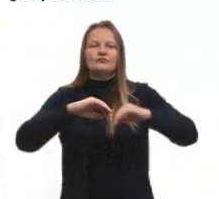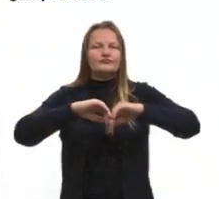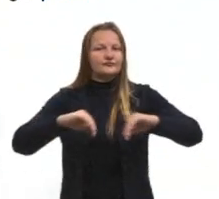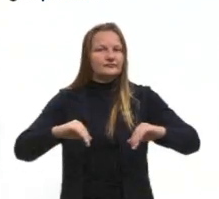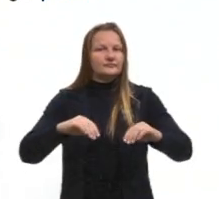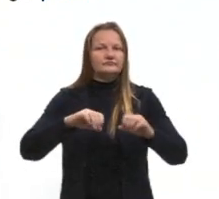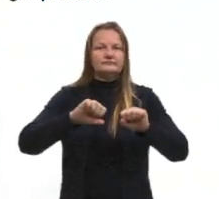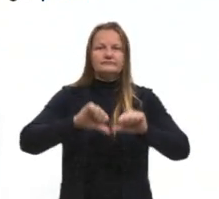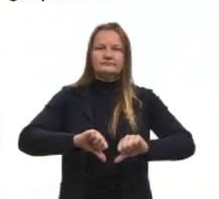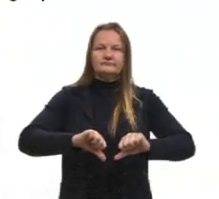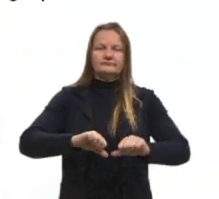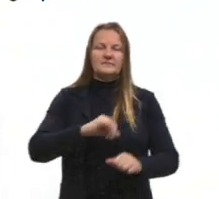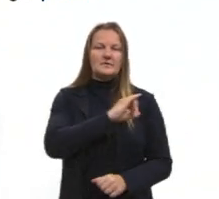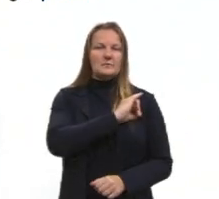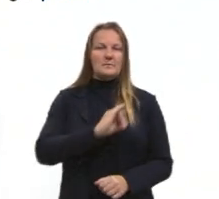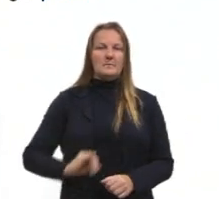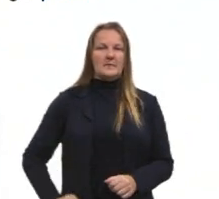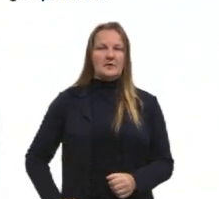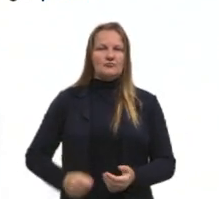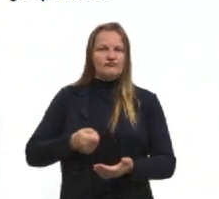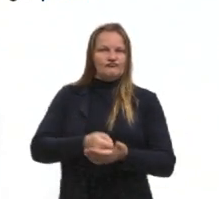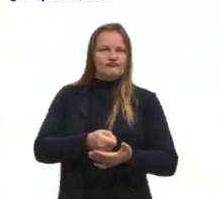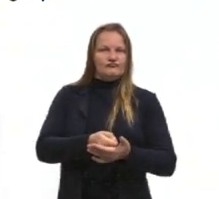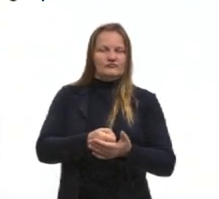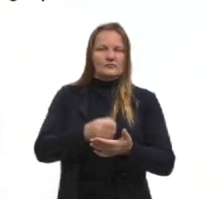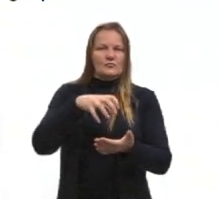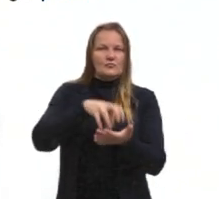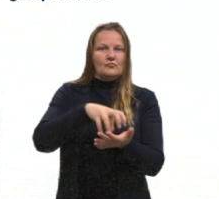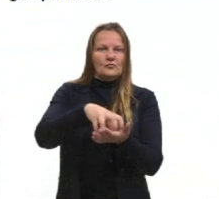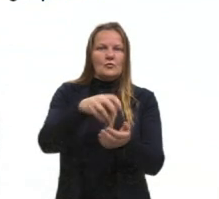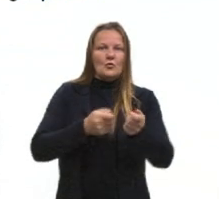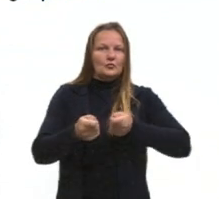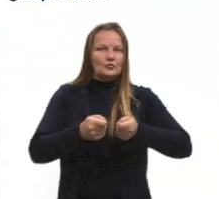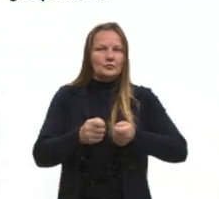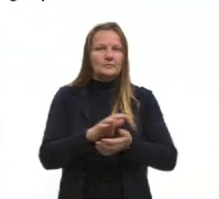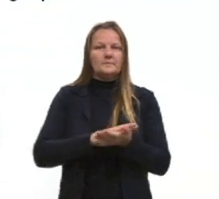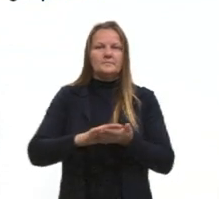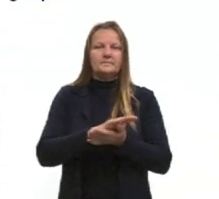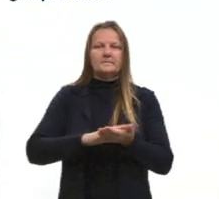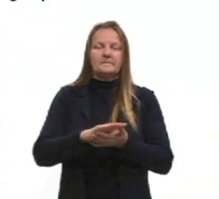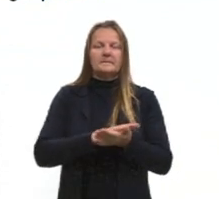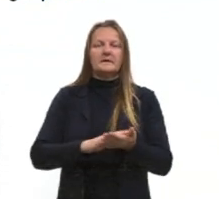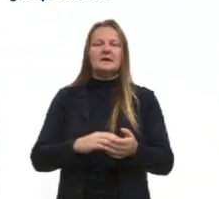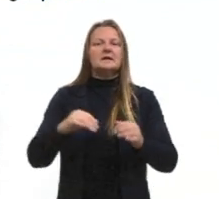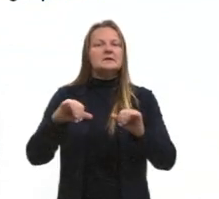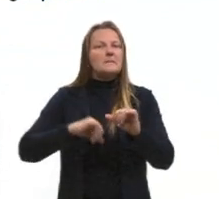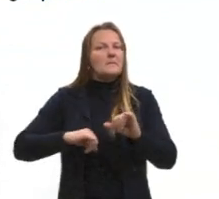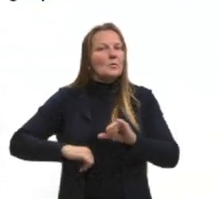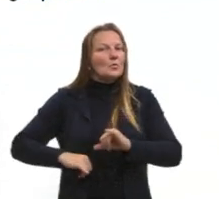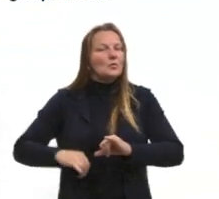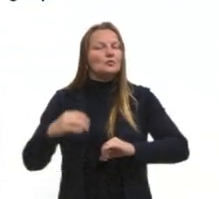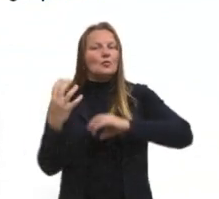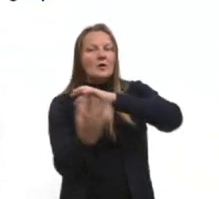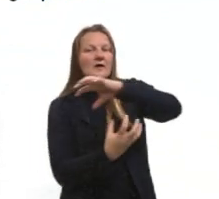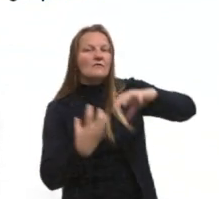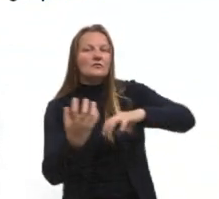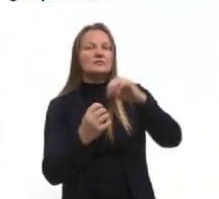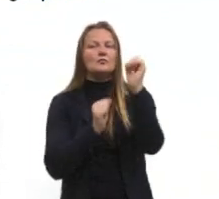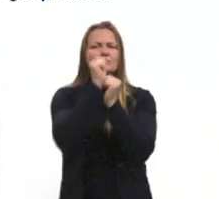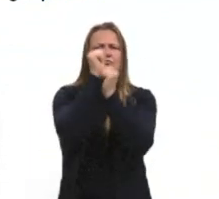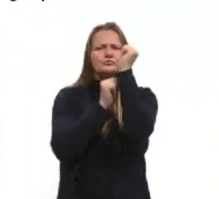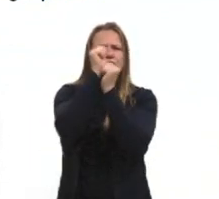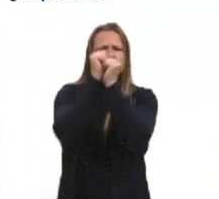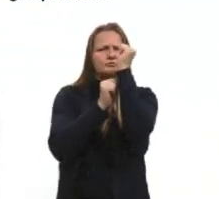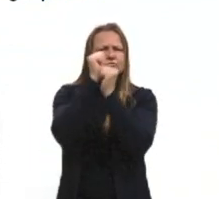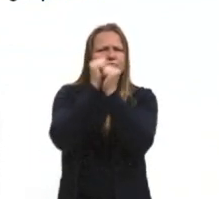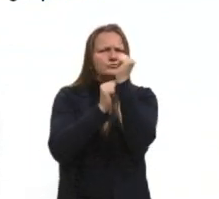tá então ele vai acabar com isso aí esse essa região esses impérios eles sofrem muito com essa Revolução Industrial né que estava